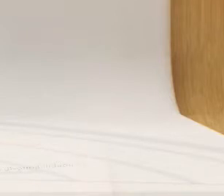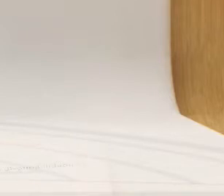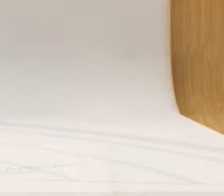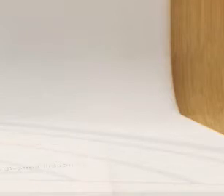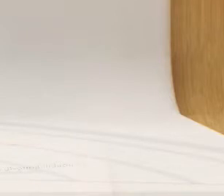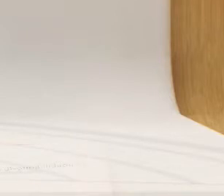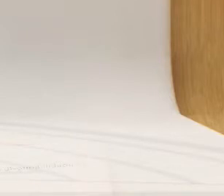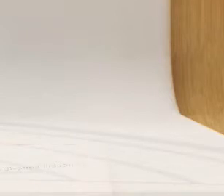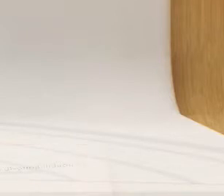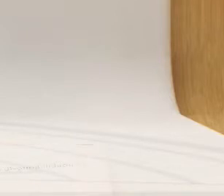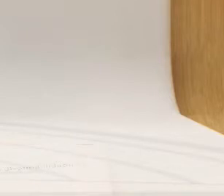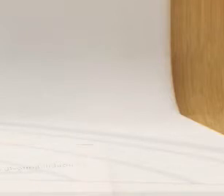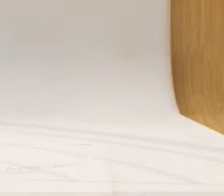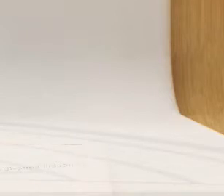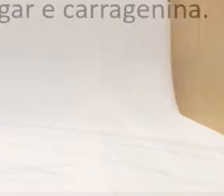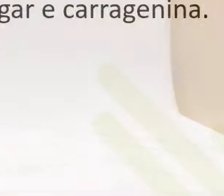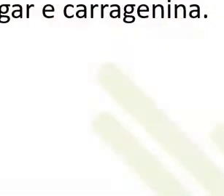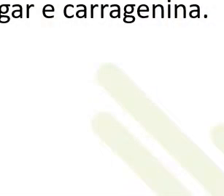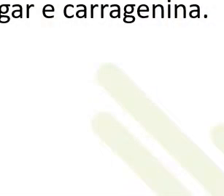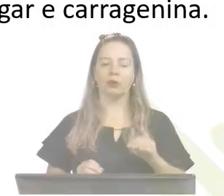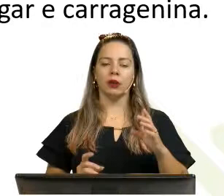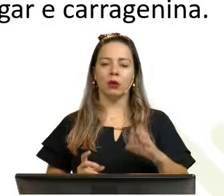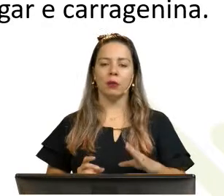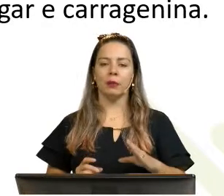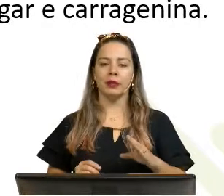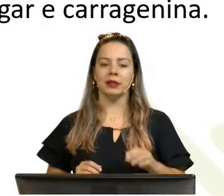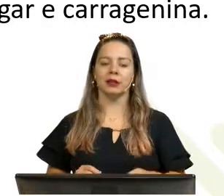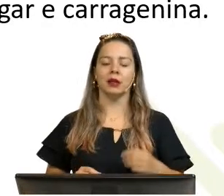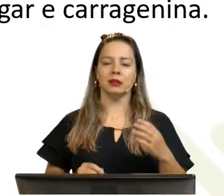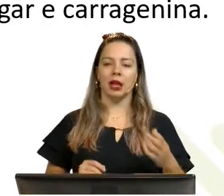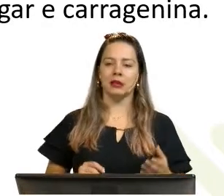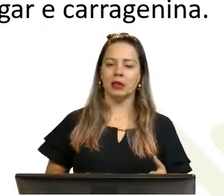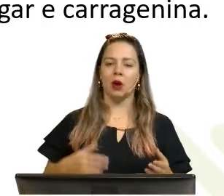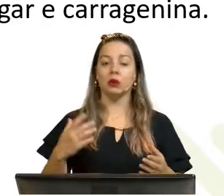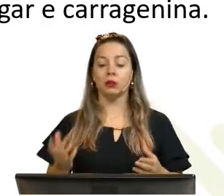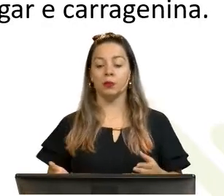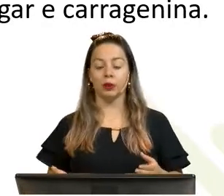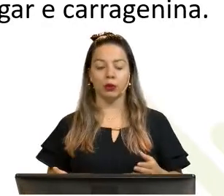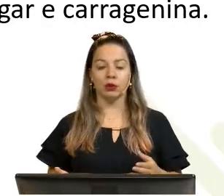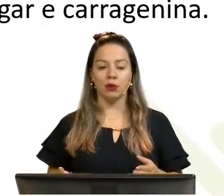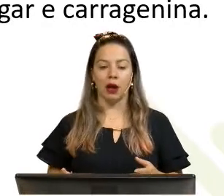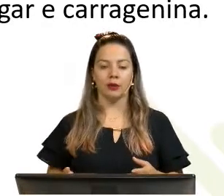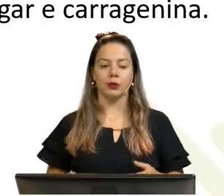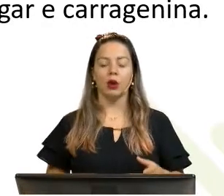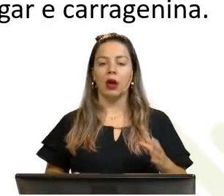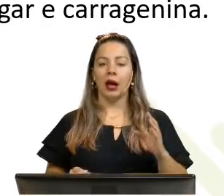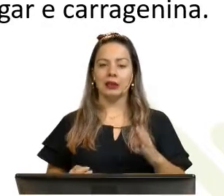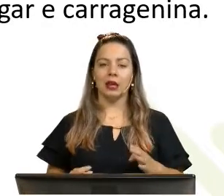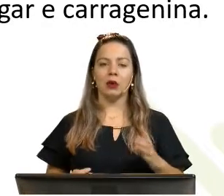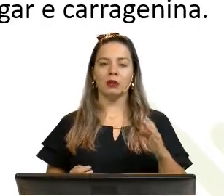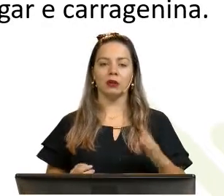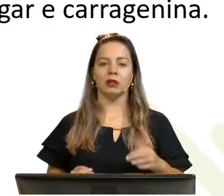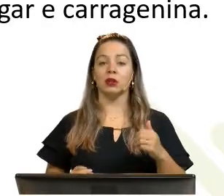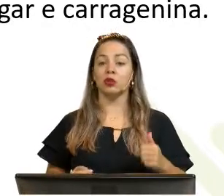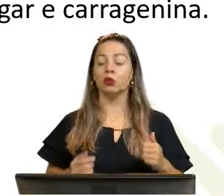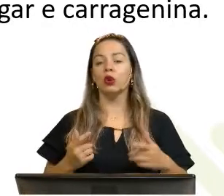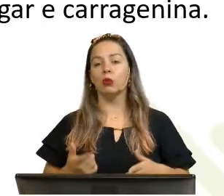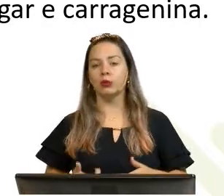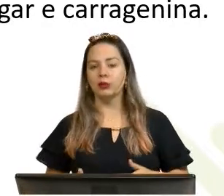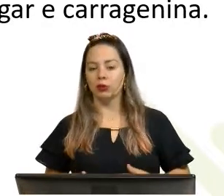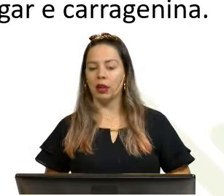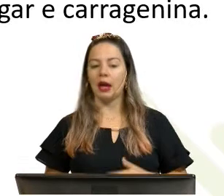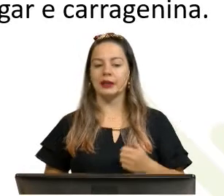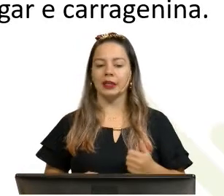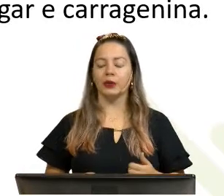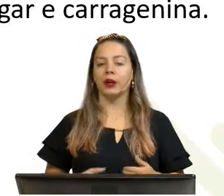rei que nós vamos aprender agora o rio poti se esse reino tem como representantes as aulas e os protozoários as algas são seres união